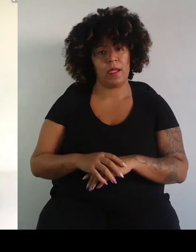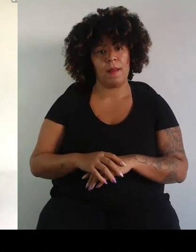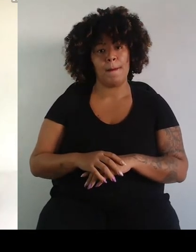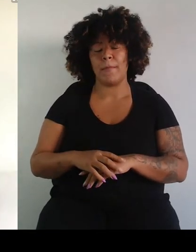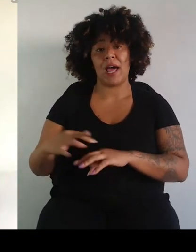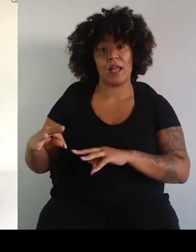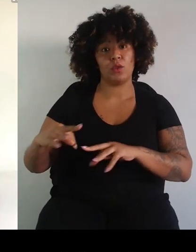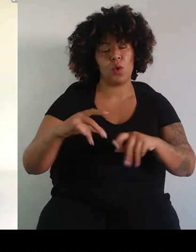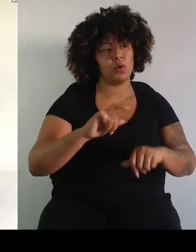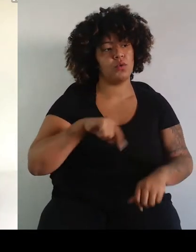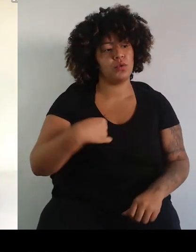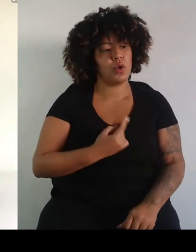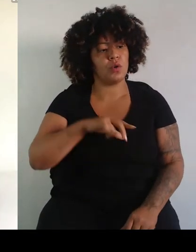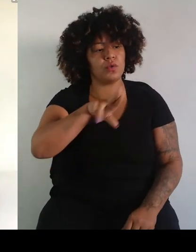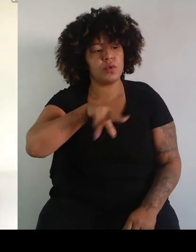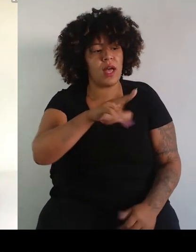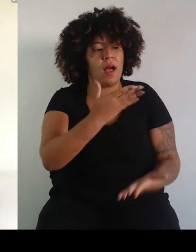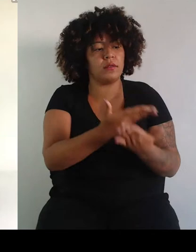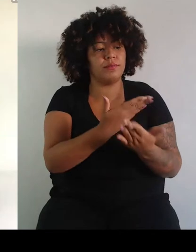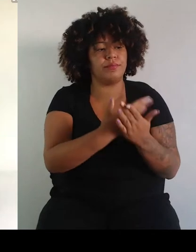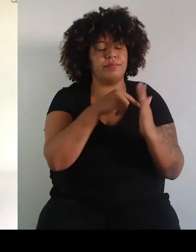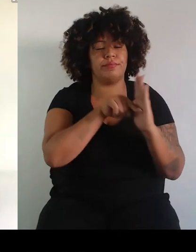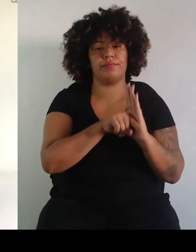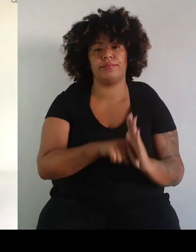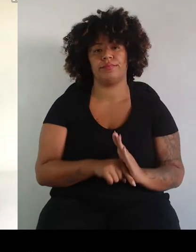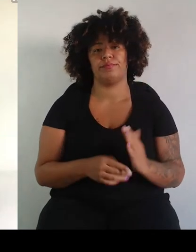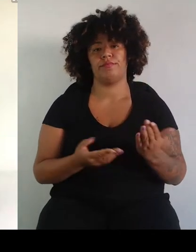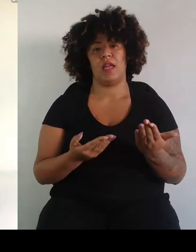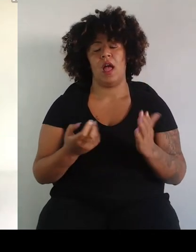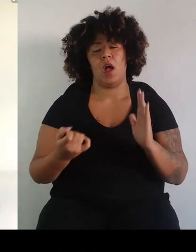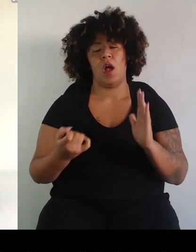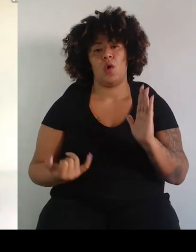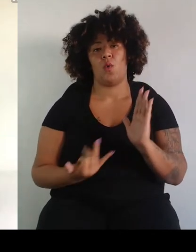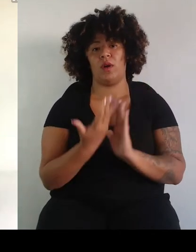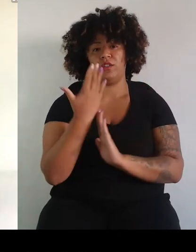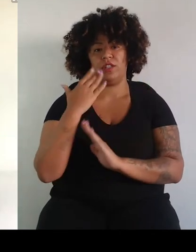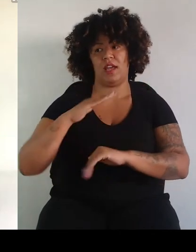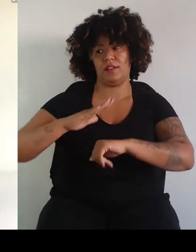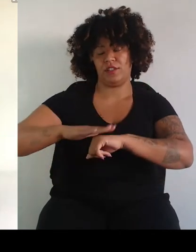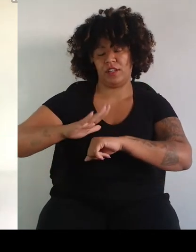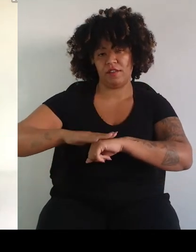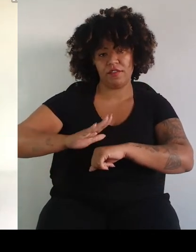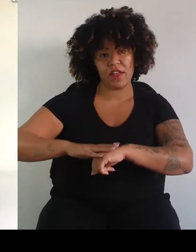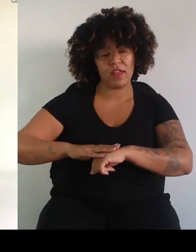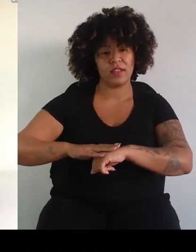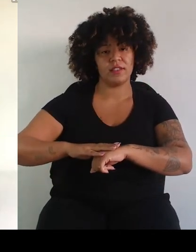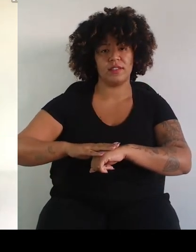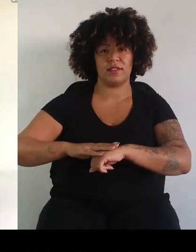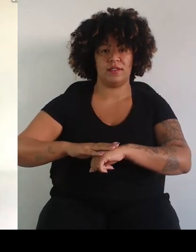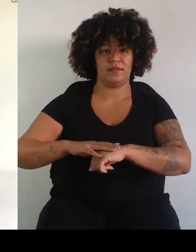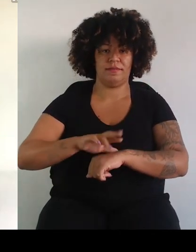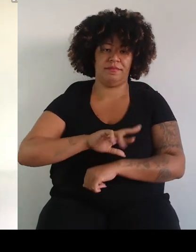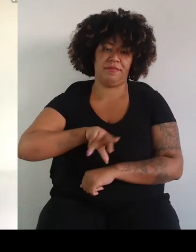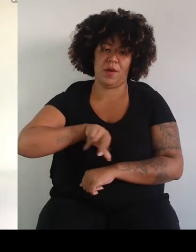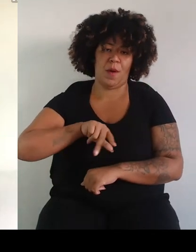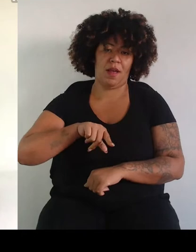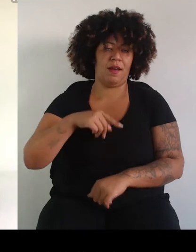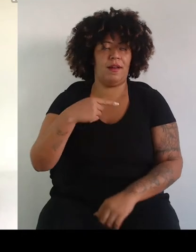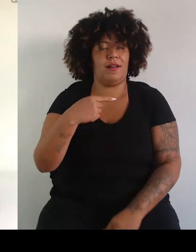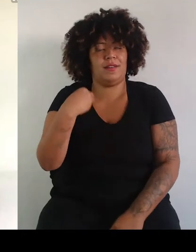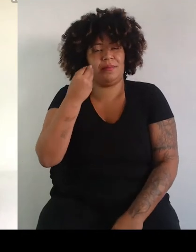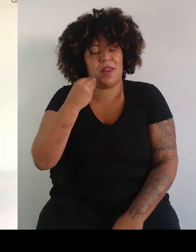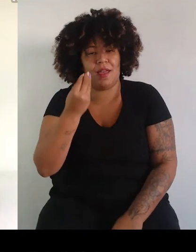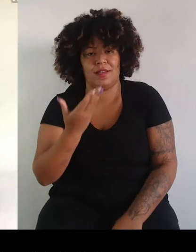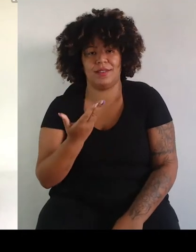nós né não é a quantidade que faz a percepção a experiência de